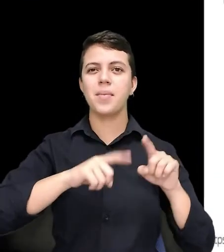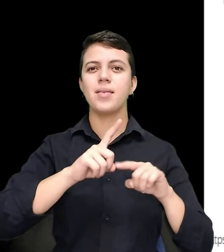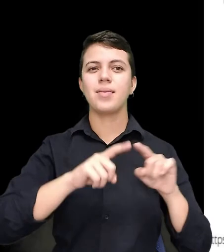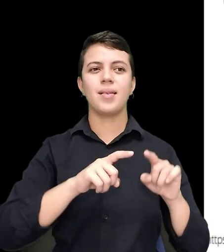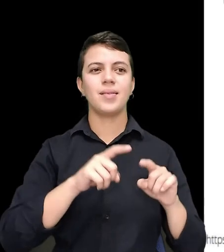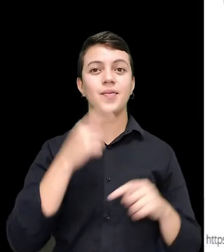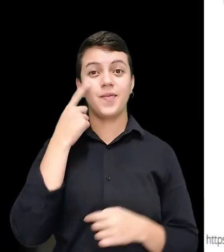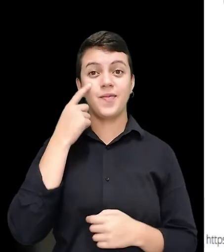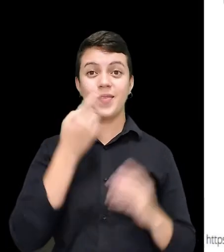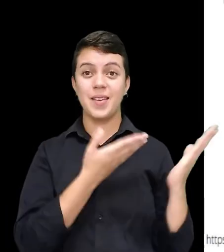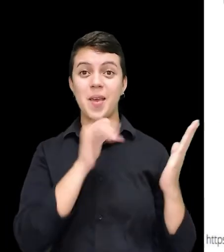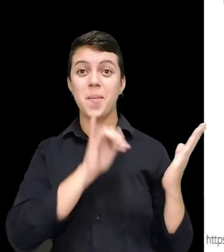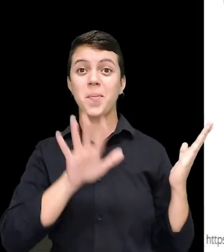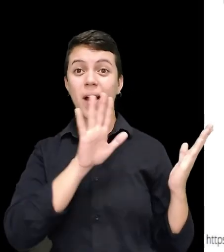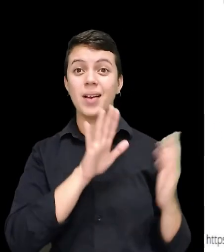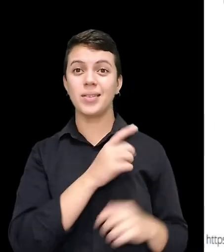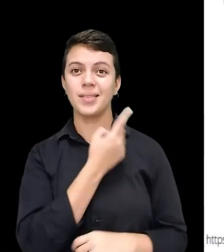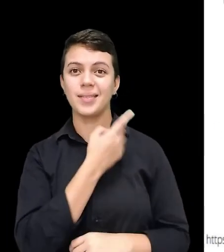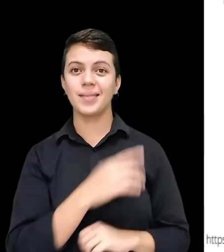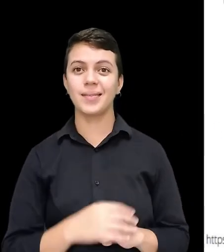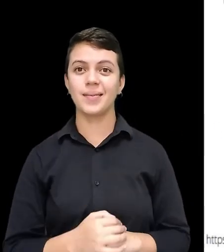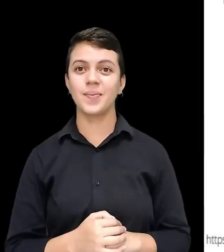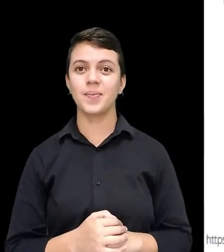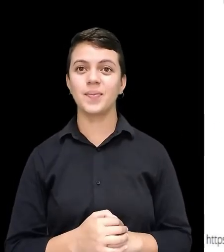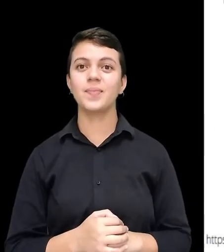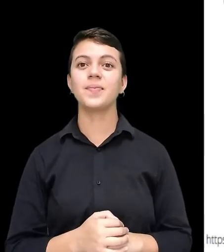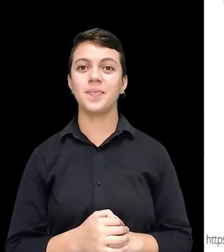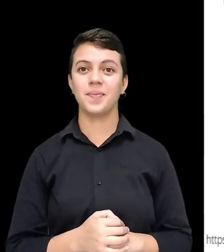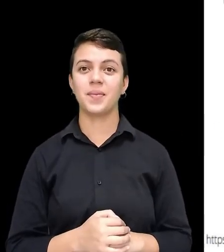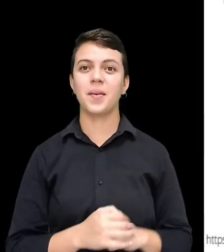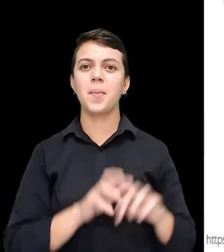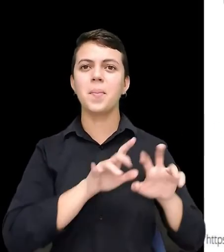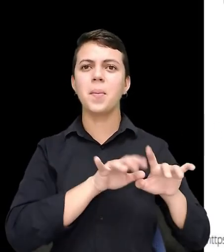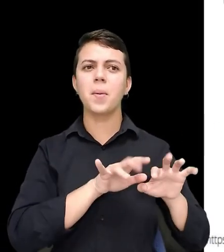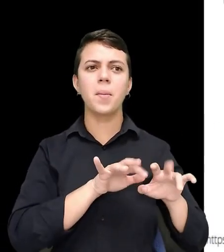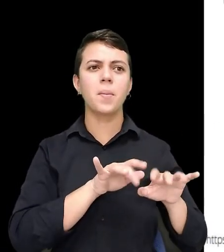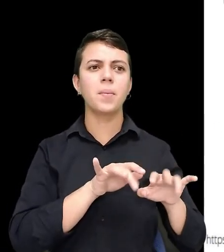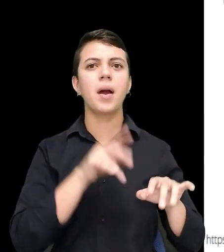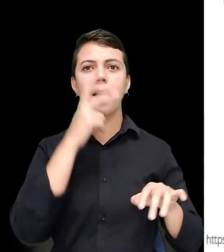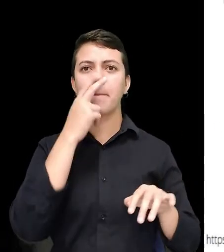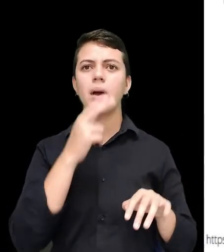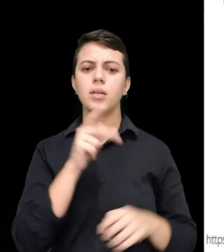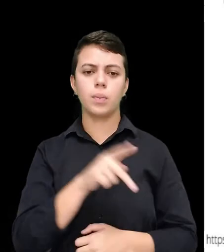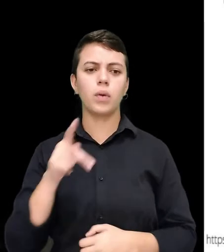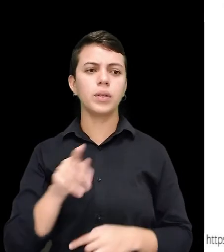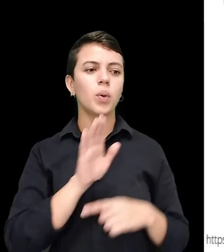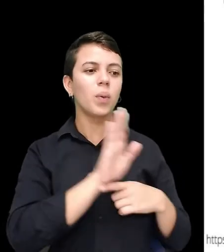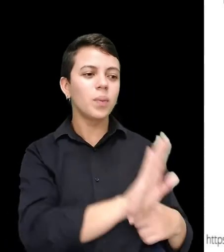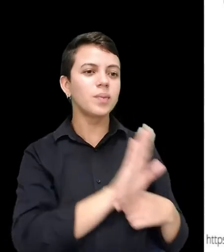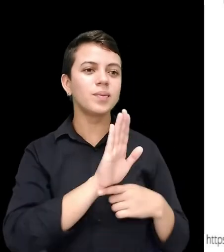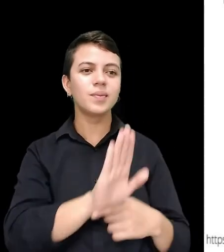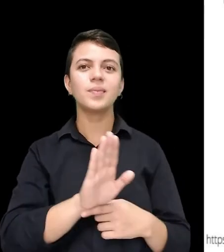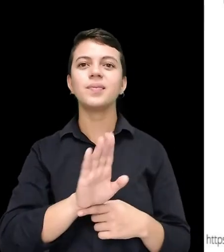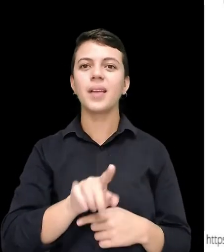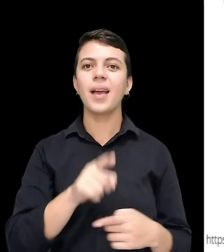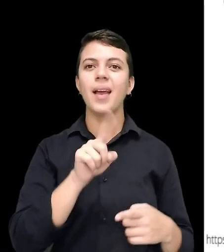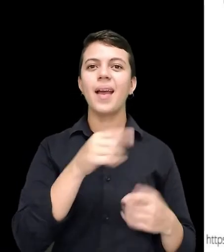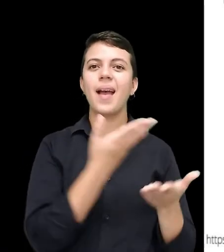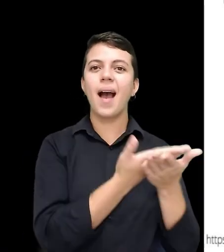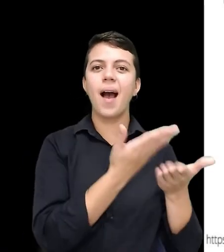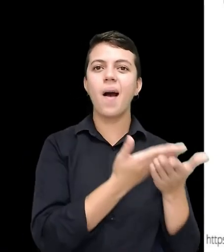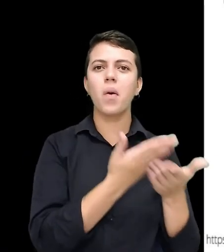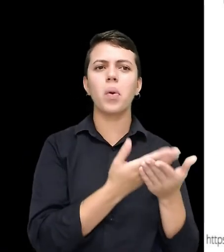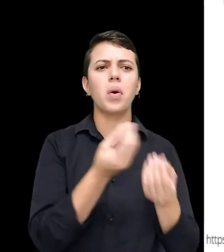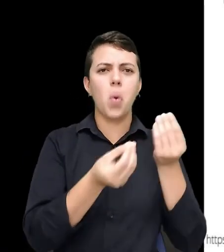de ensinar, que serviam como esse suporte para a aula, né, para